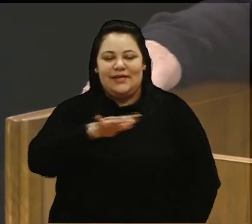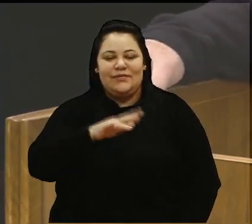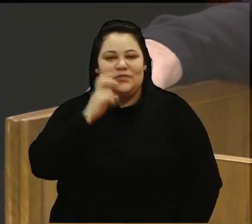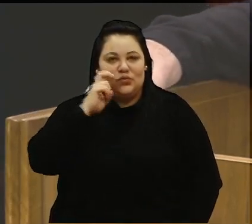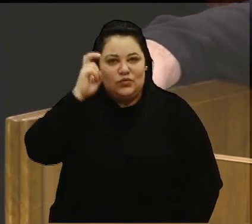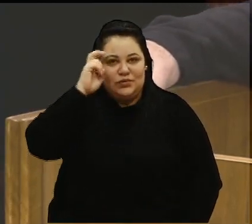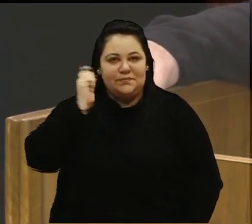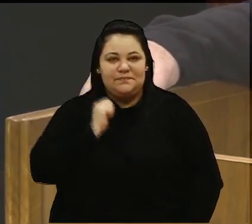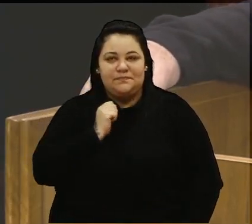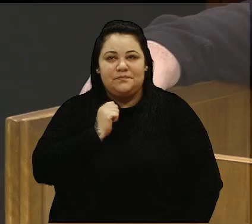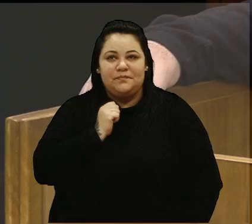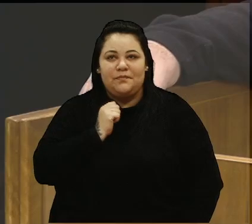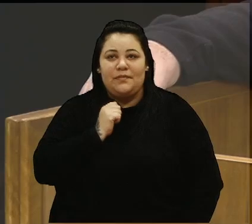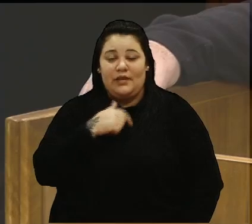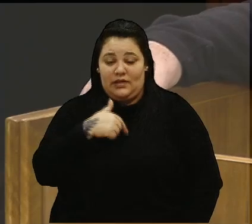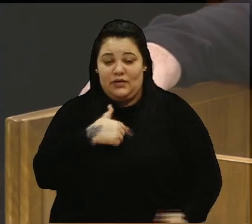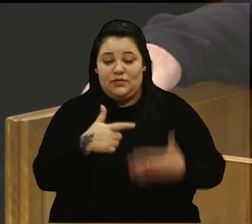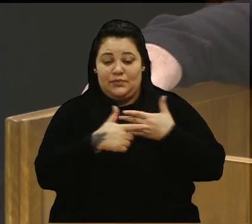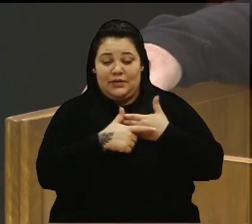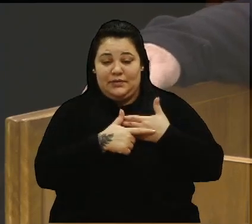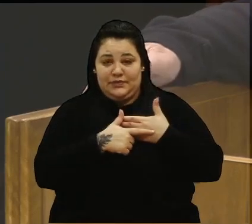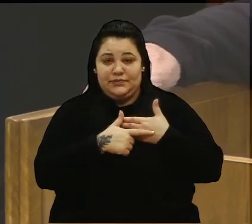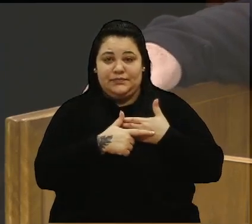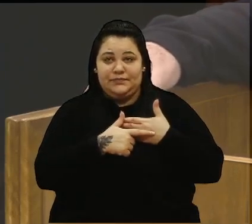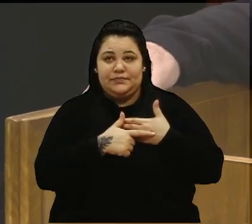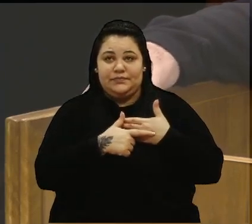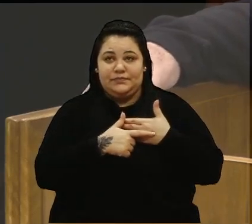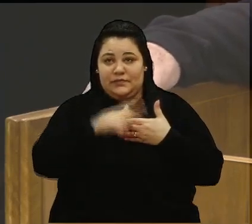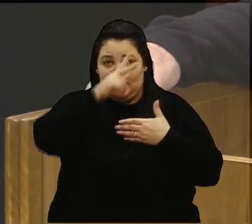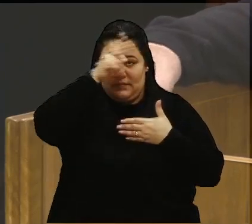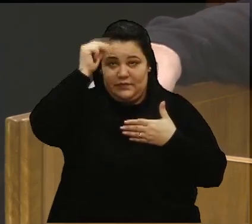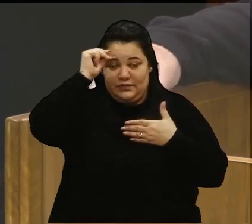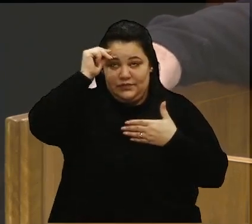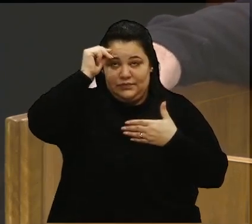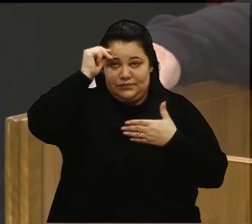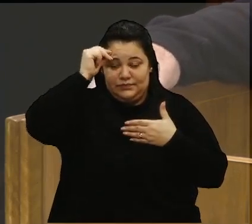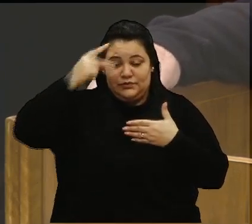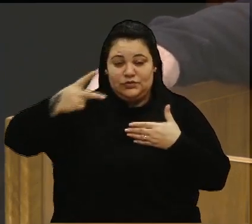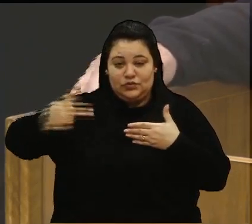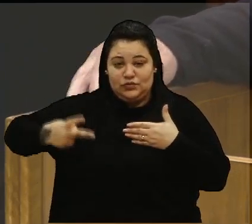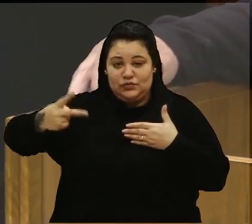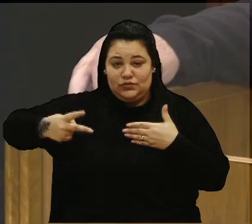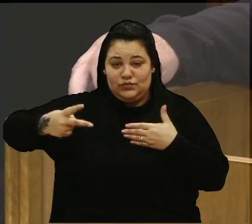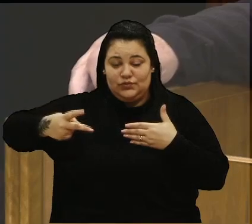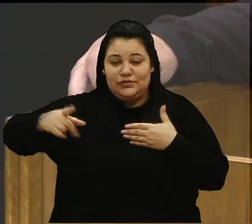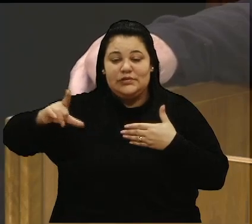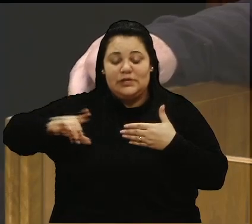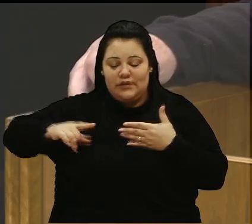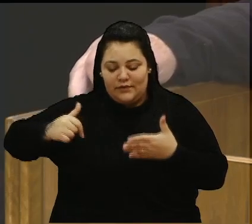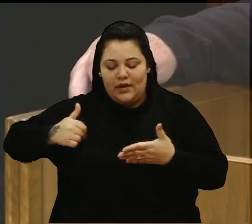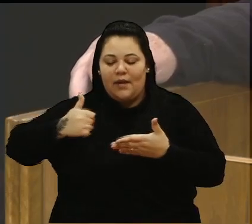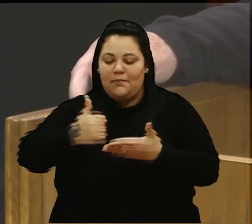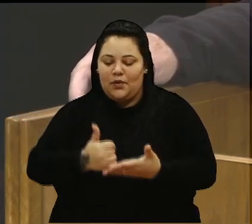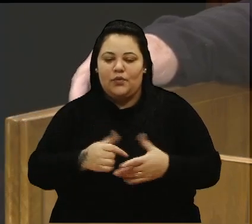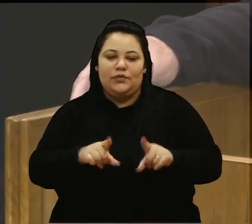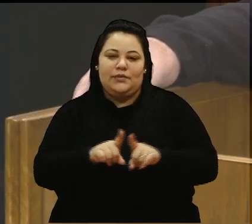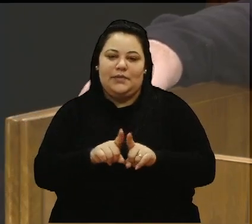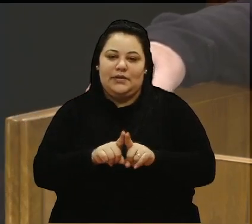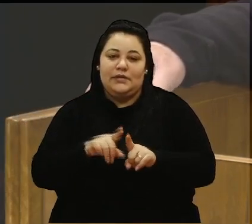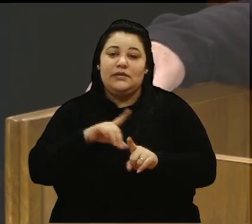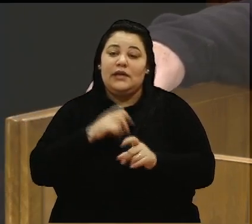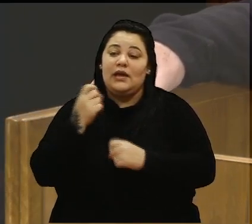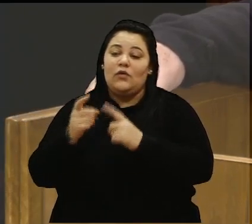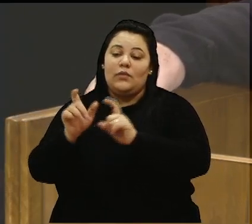E como vice-prefeito do então prefeito Alceu Barbosa Velho, deu uma grande contribuição. Tem pessoas que